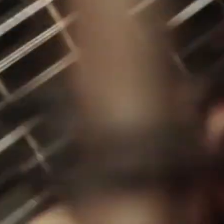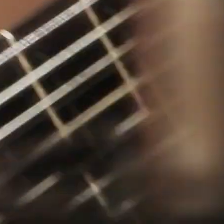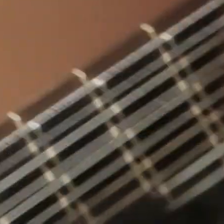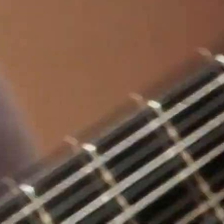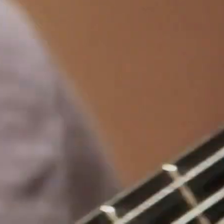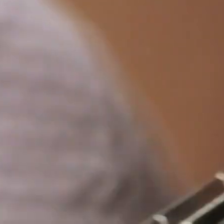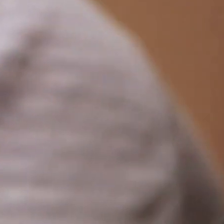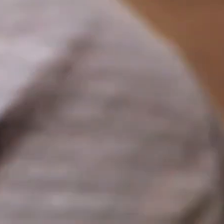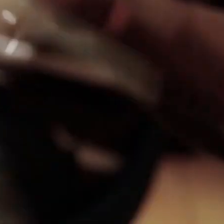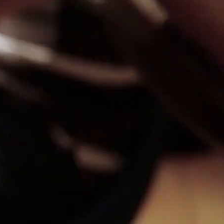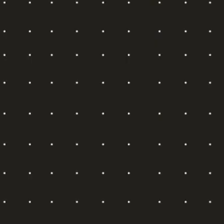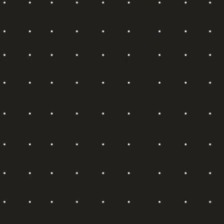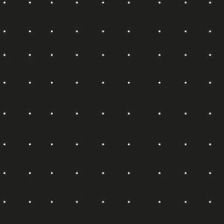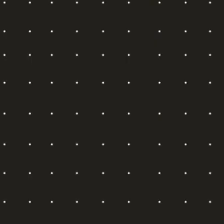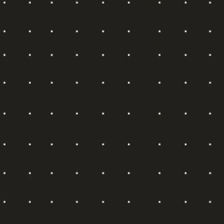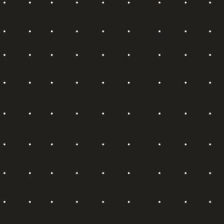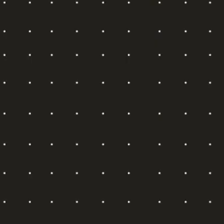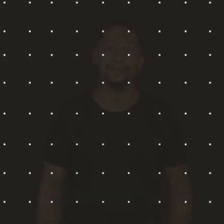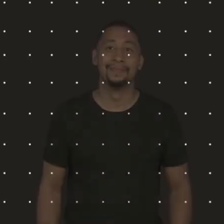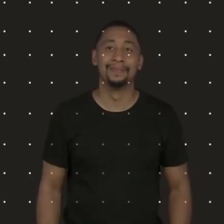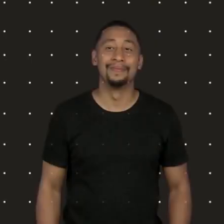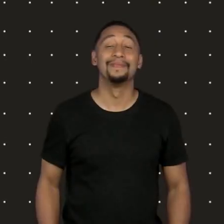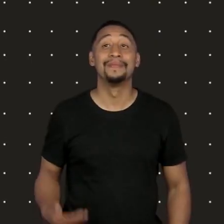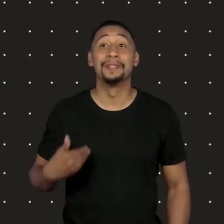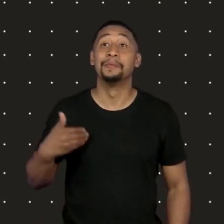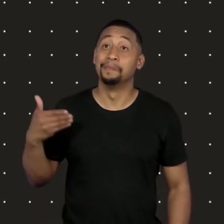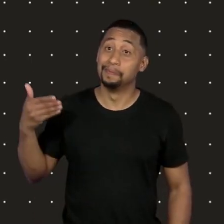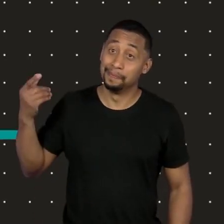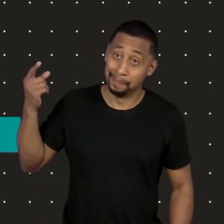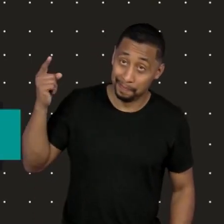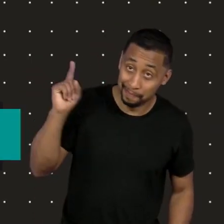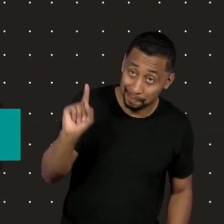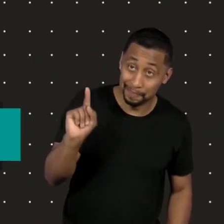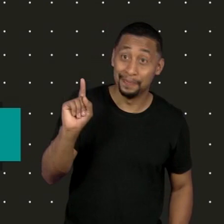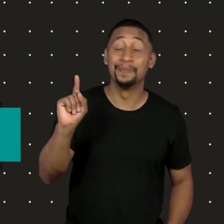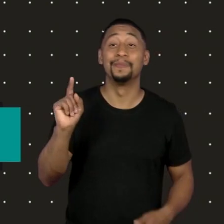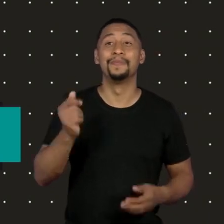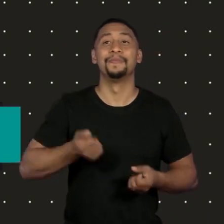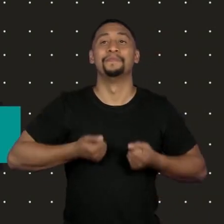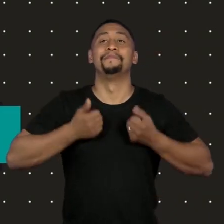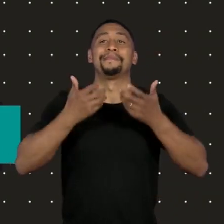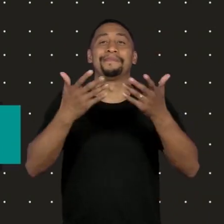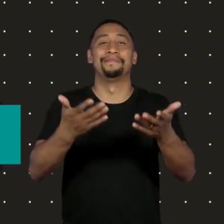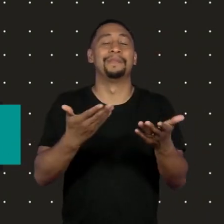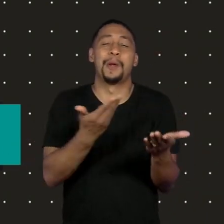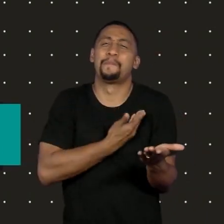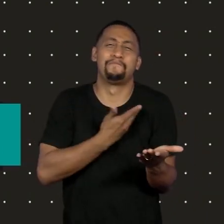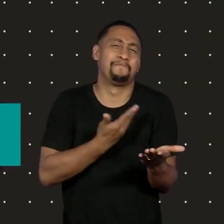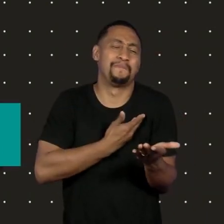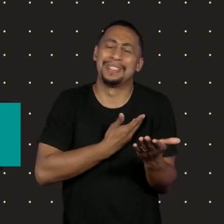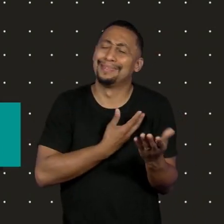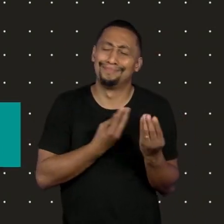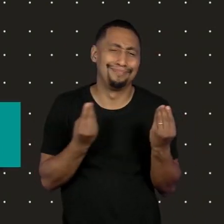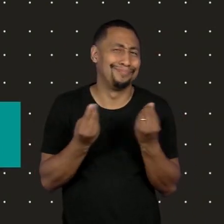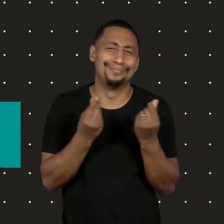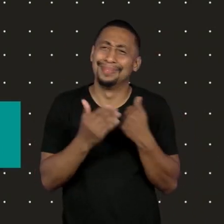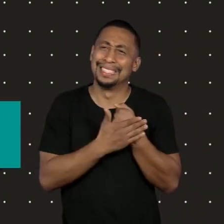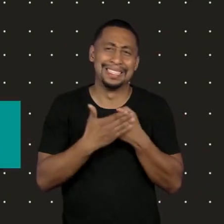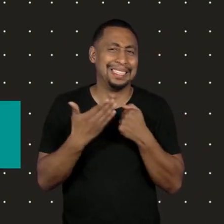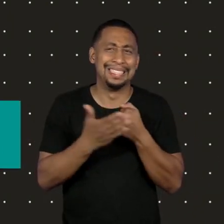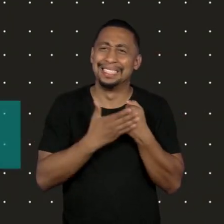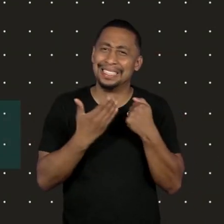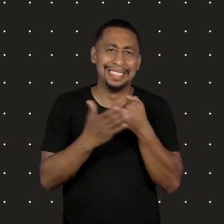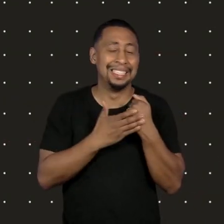alegria na avenida. Eu vim falar aqui de uma querida amiga, uma amiga maravilhosa, um talento puro, que é a Eugênia